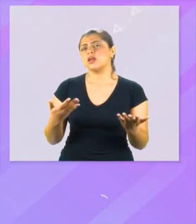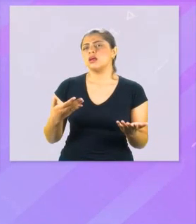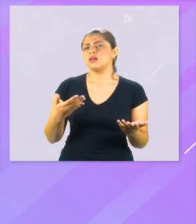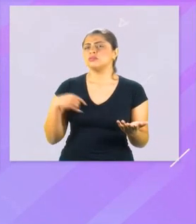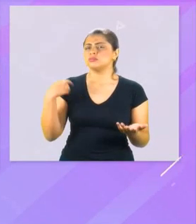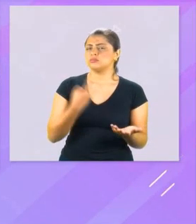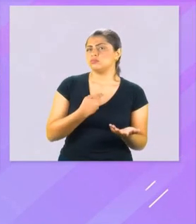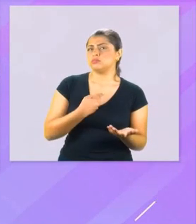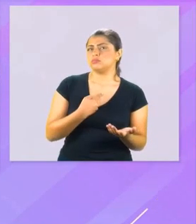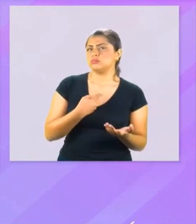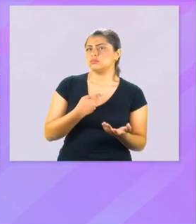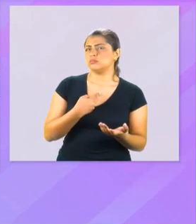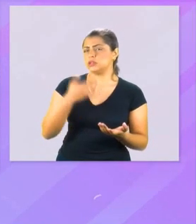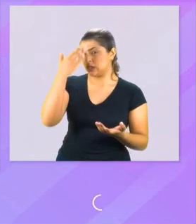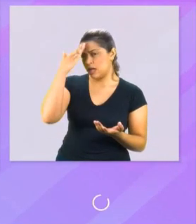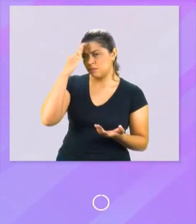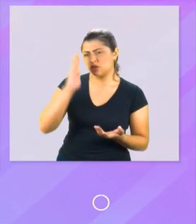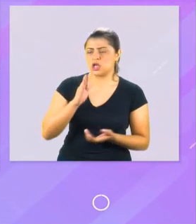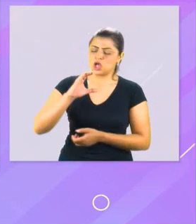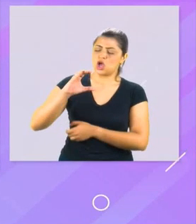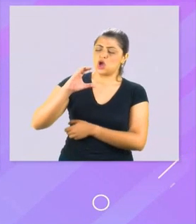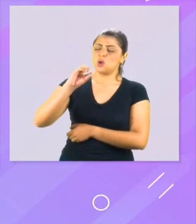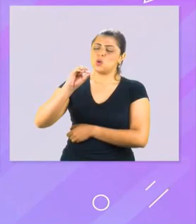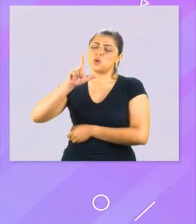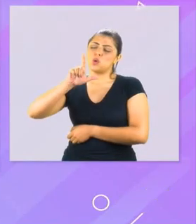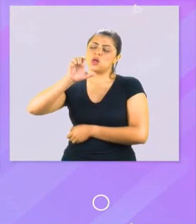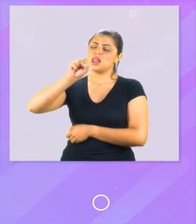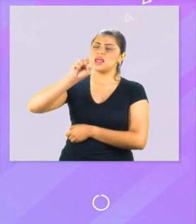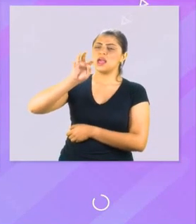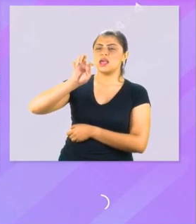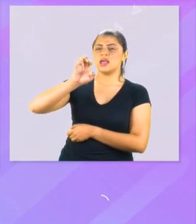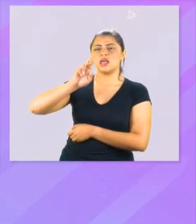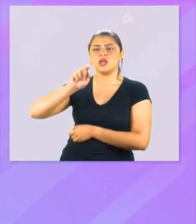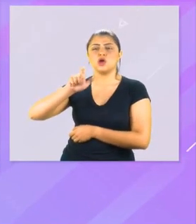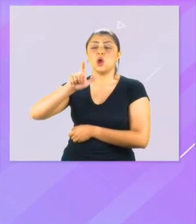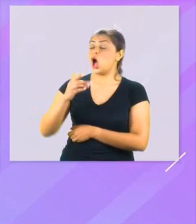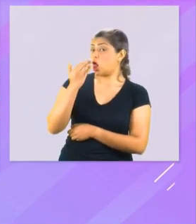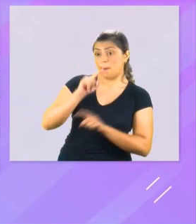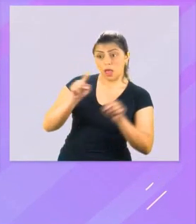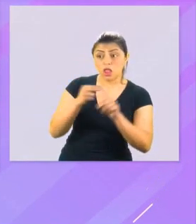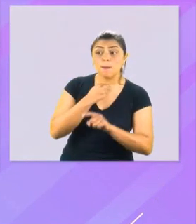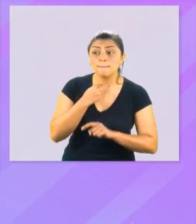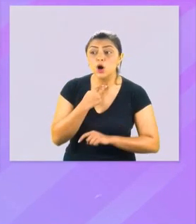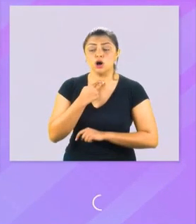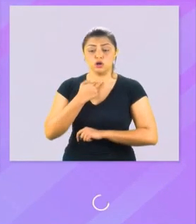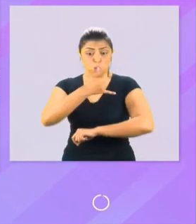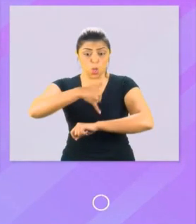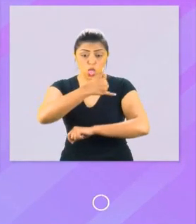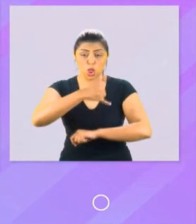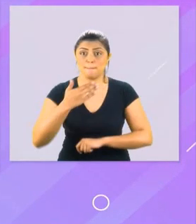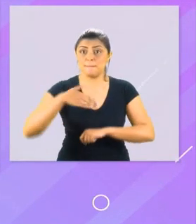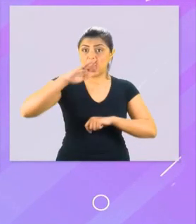Muito se fala então do colesterol e dos malefícios, não coma isso porque tem colesterol, isso vai aumentar o meu